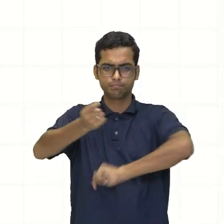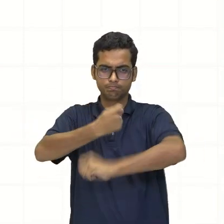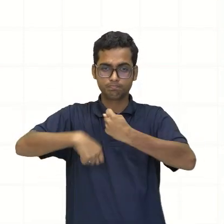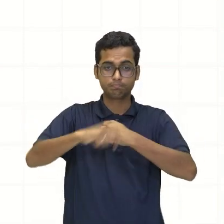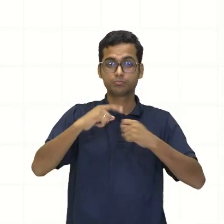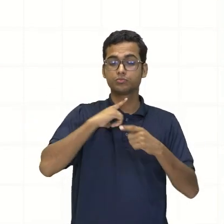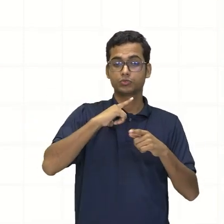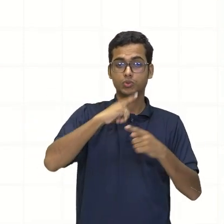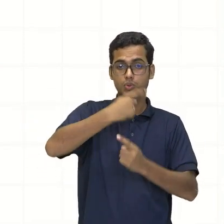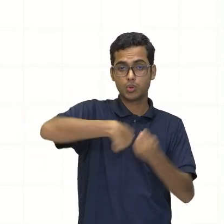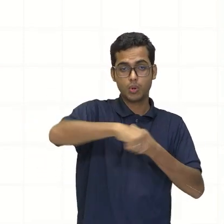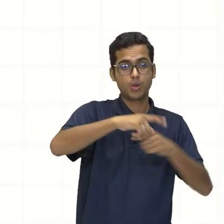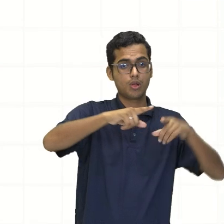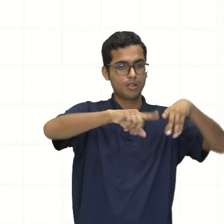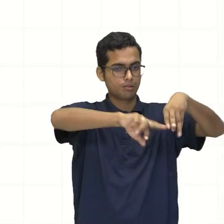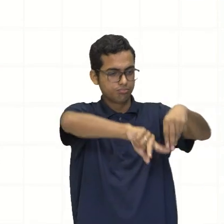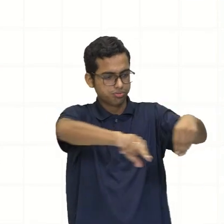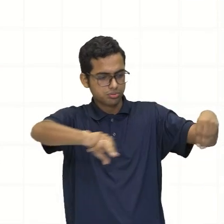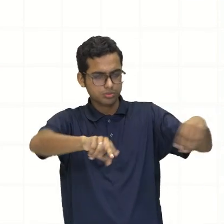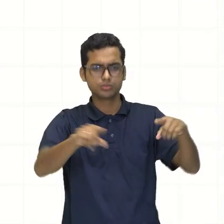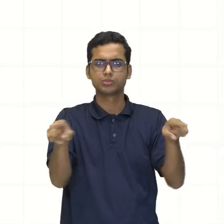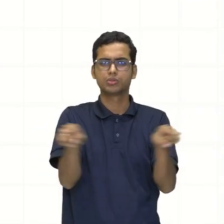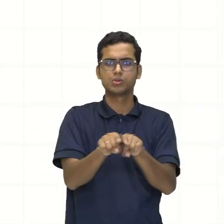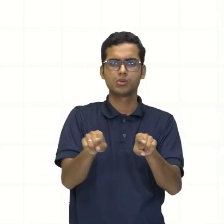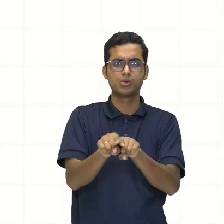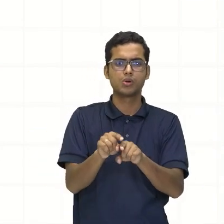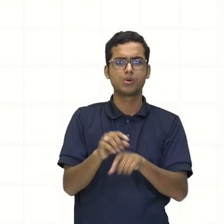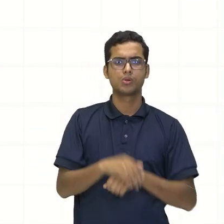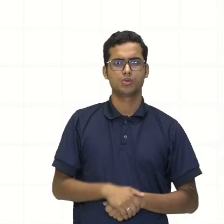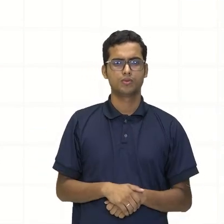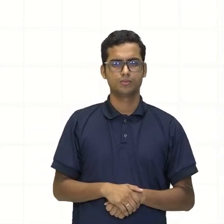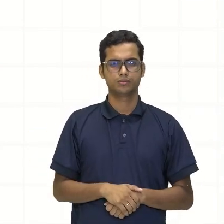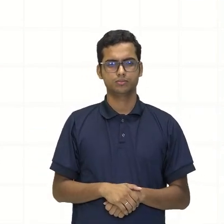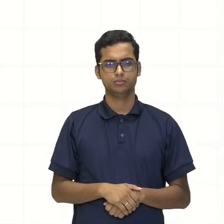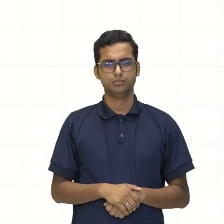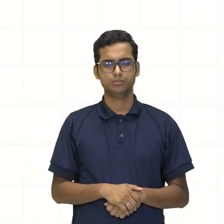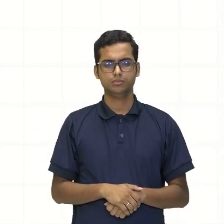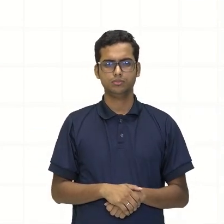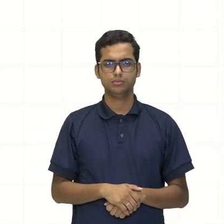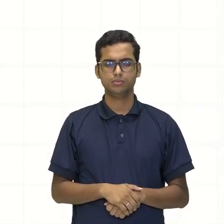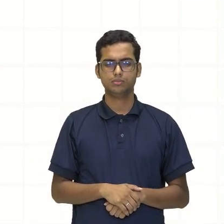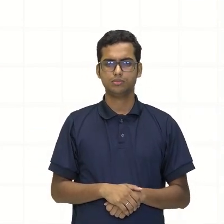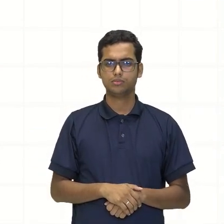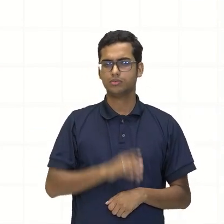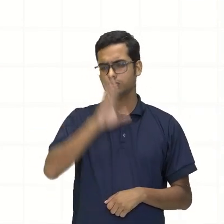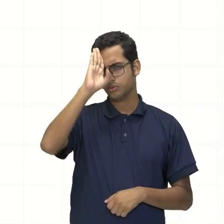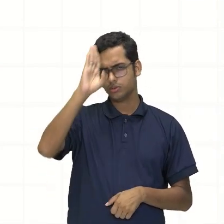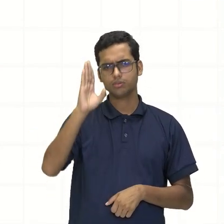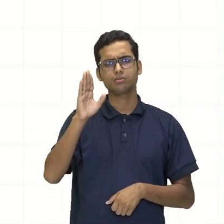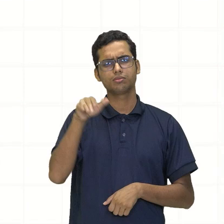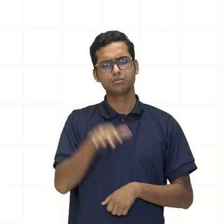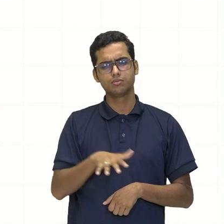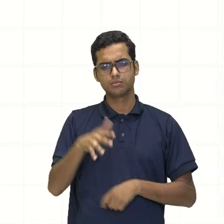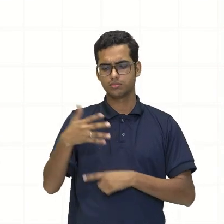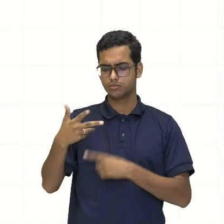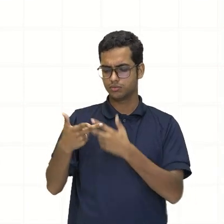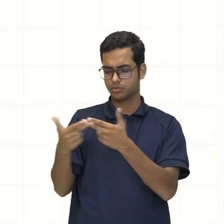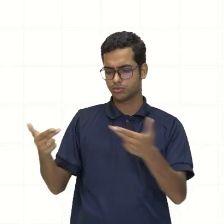de comércio através da comercialização de minério, que era um dos pilares